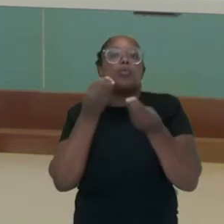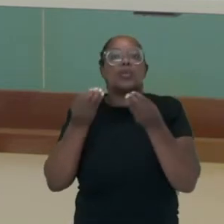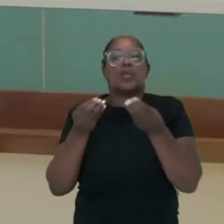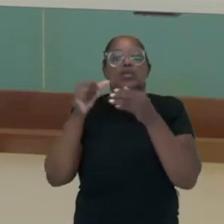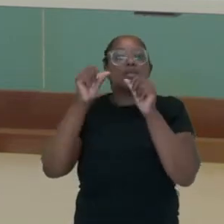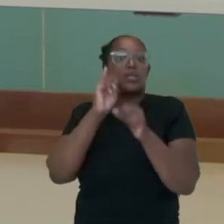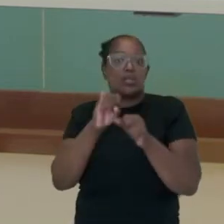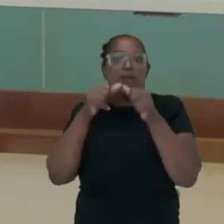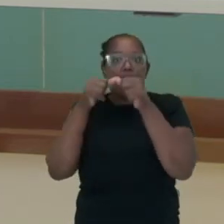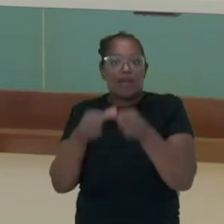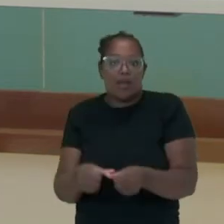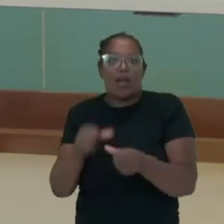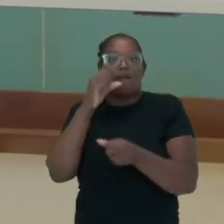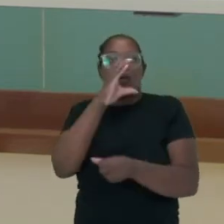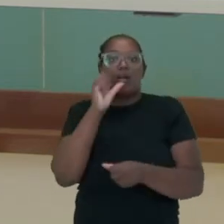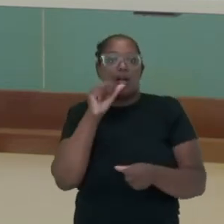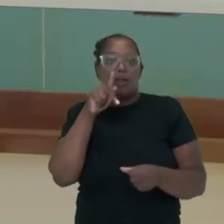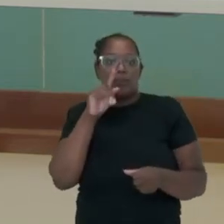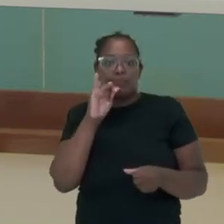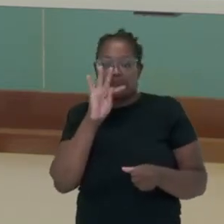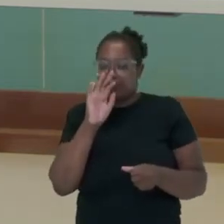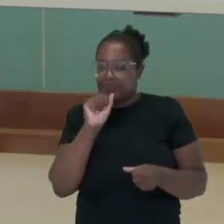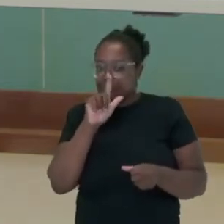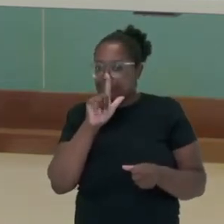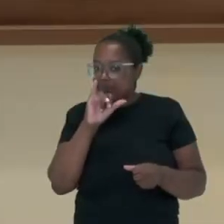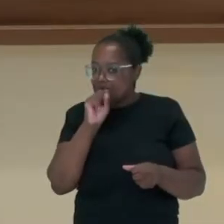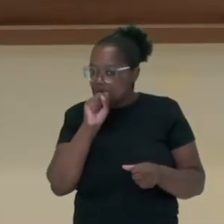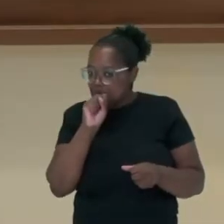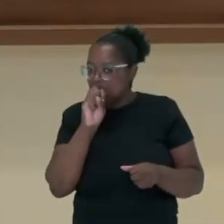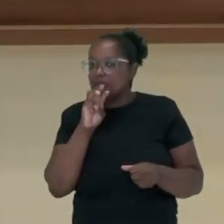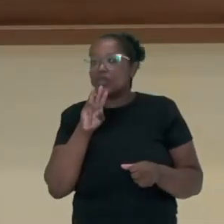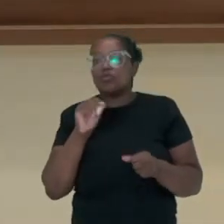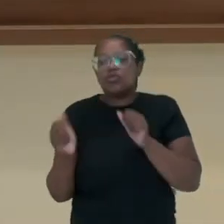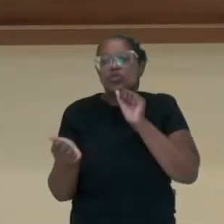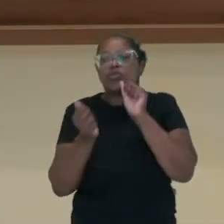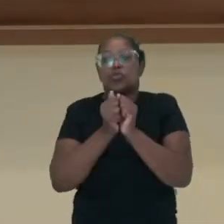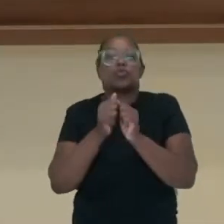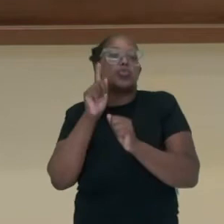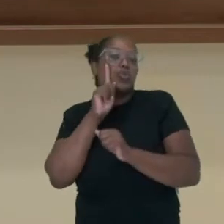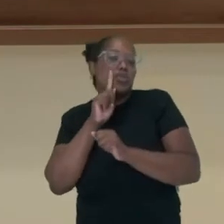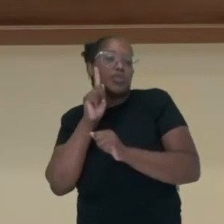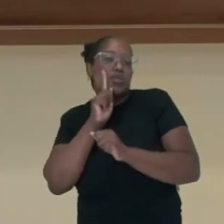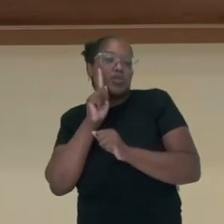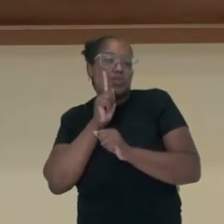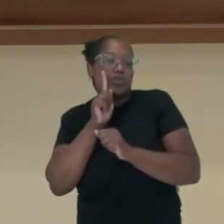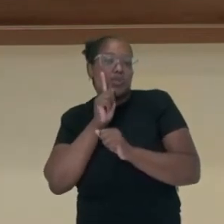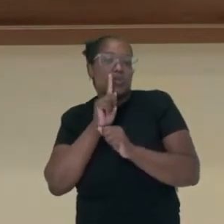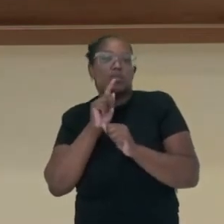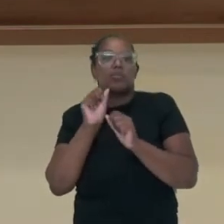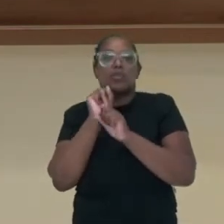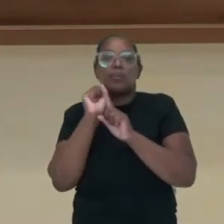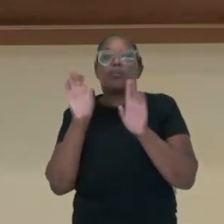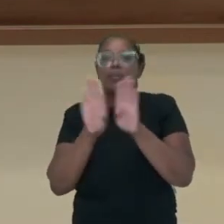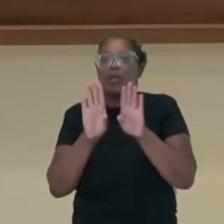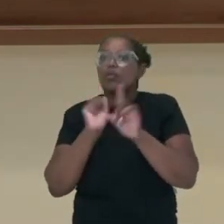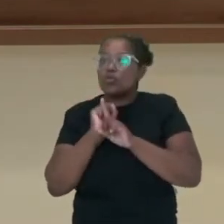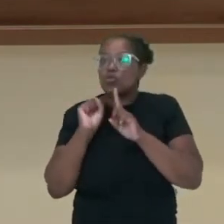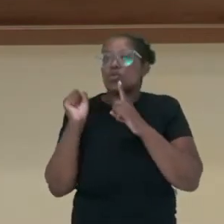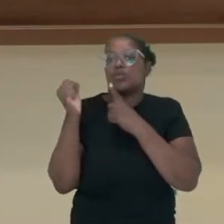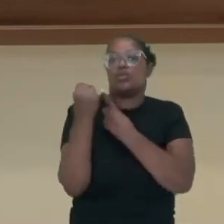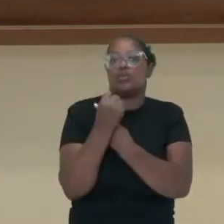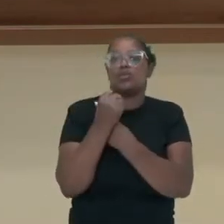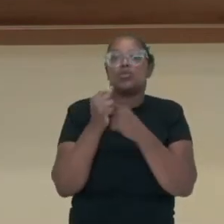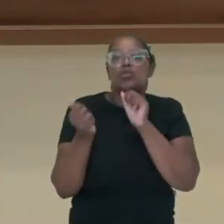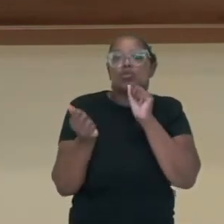capitalismo, defendida pelos Estados Unidos, ou a nova sistemática de um novo modelo chamado socialismo, destacado pela